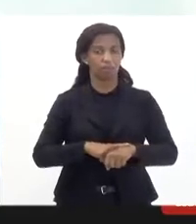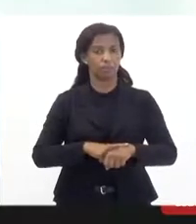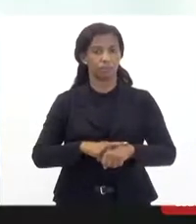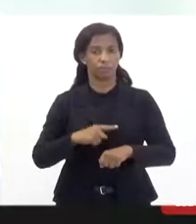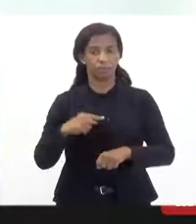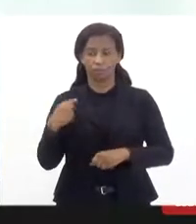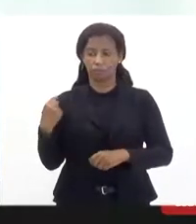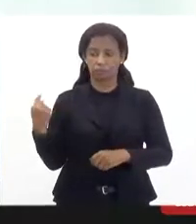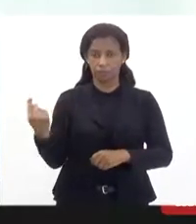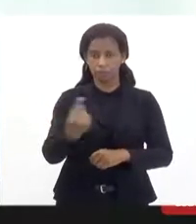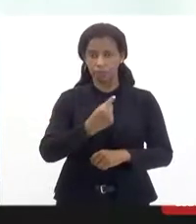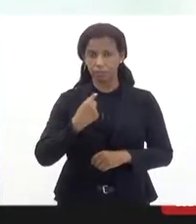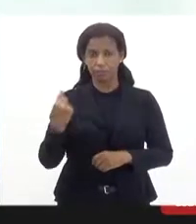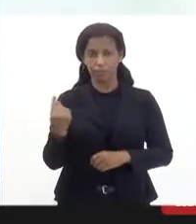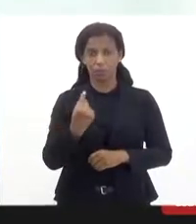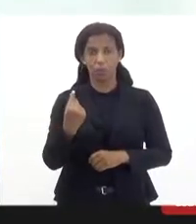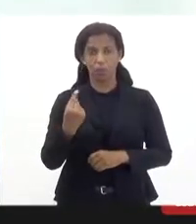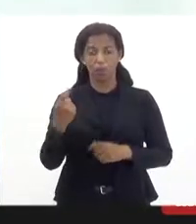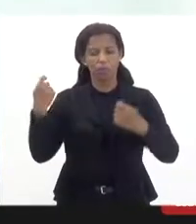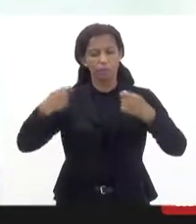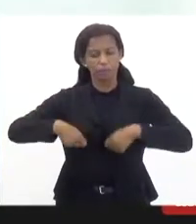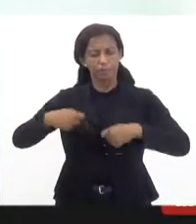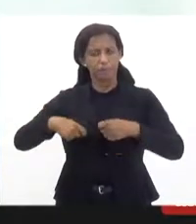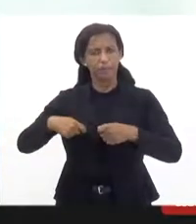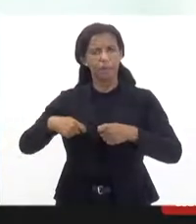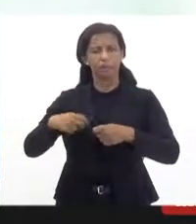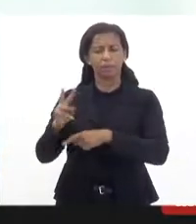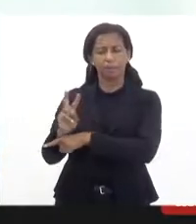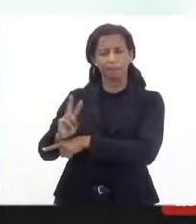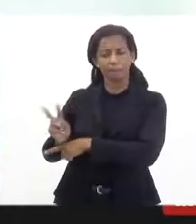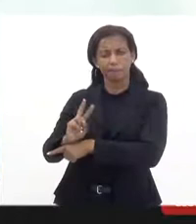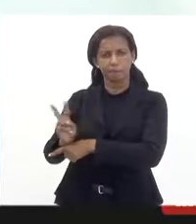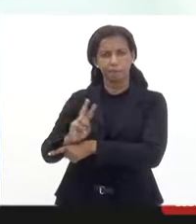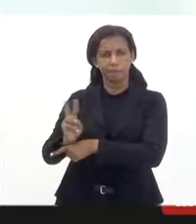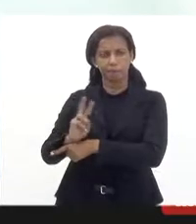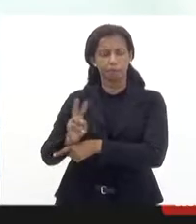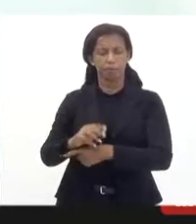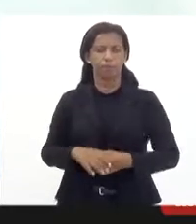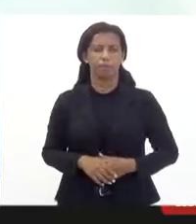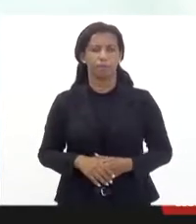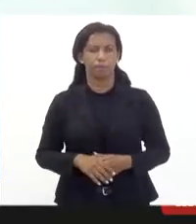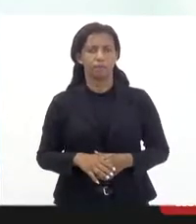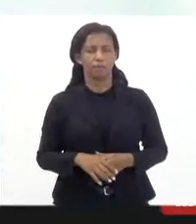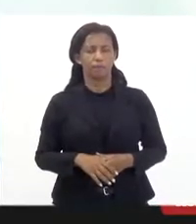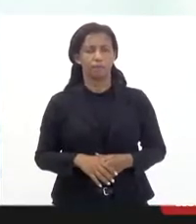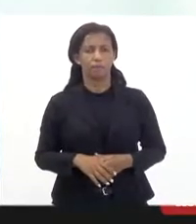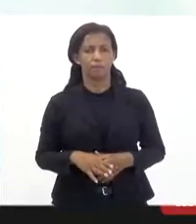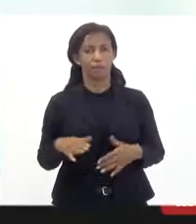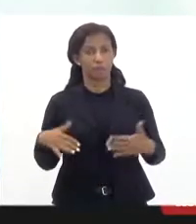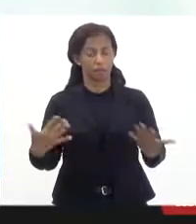que estão, quando estão submetidas à fiscalização. Então, queremos